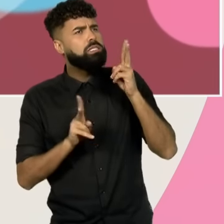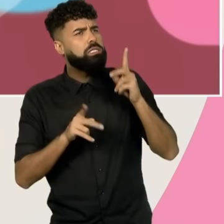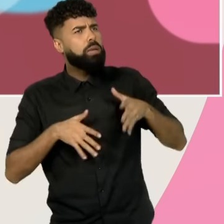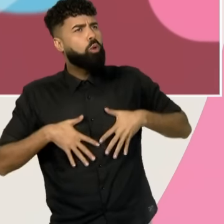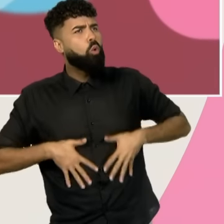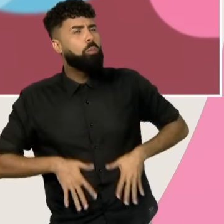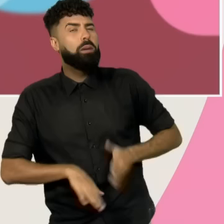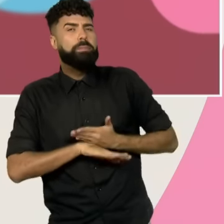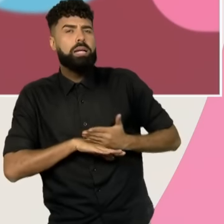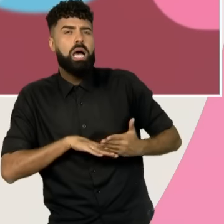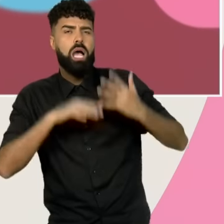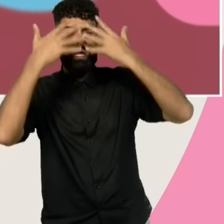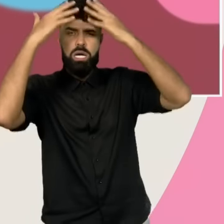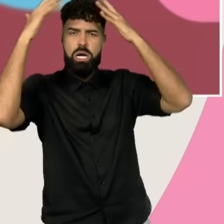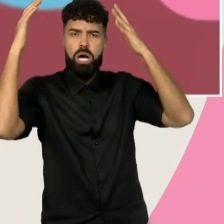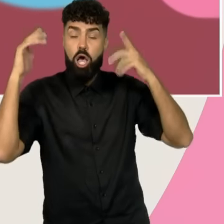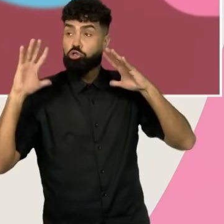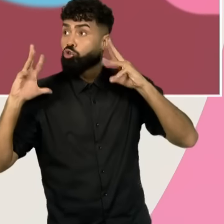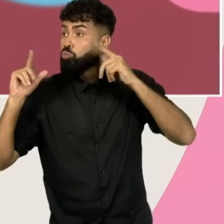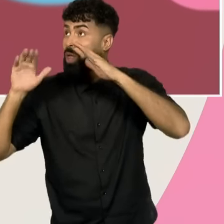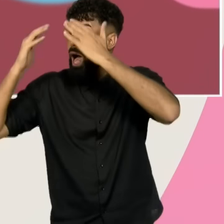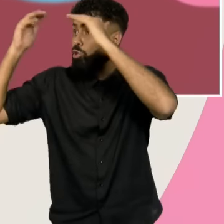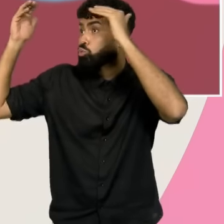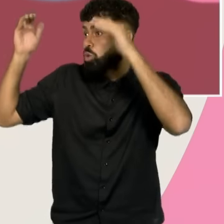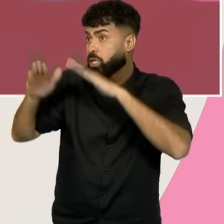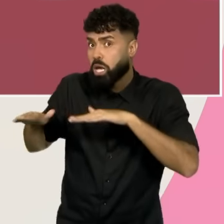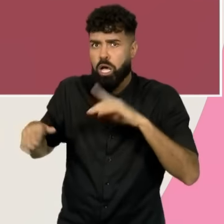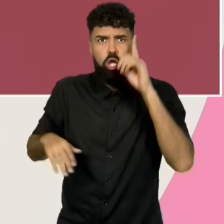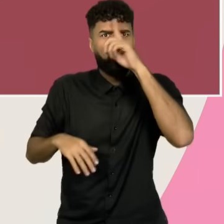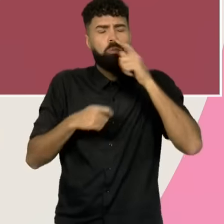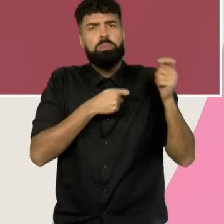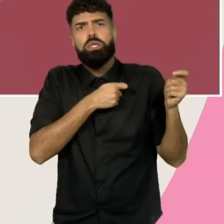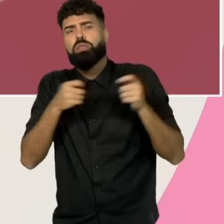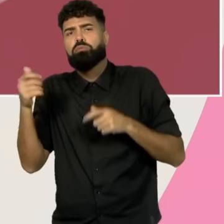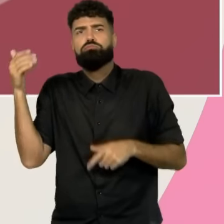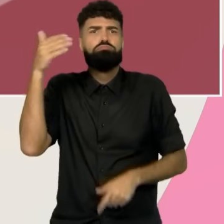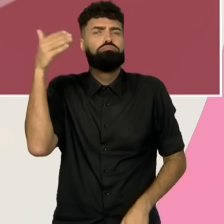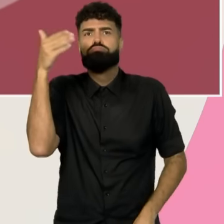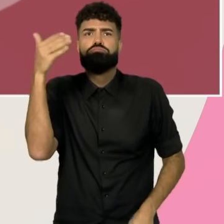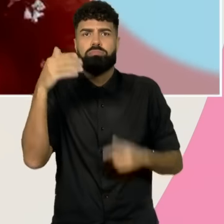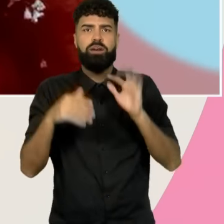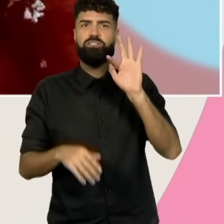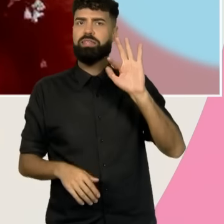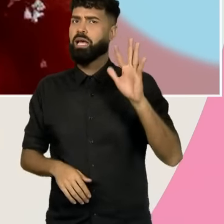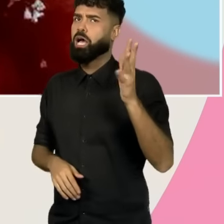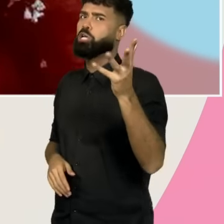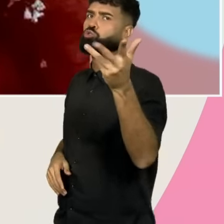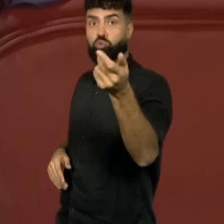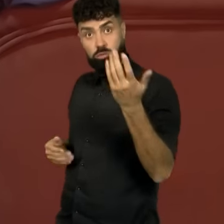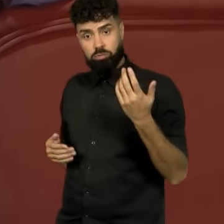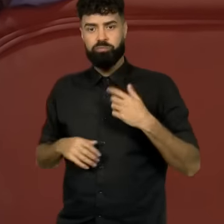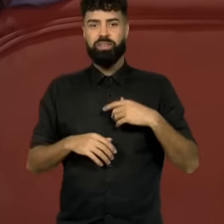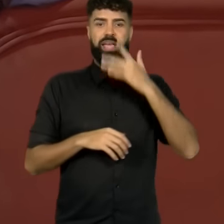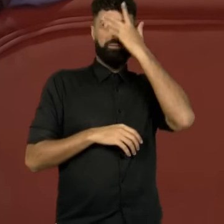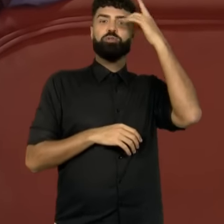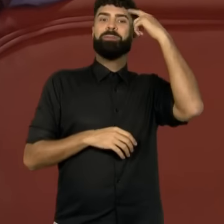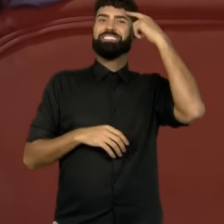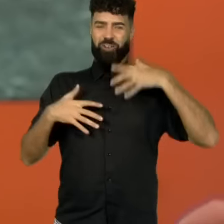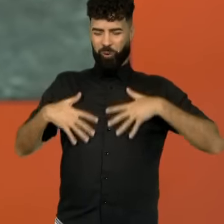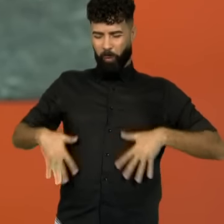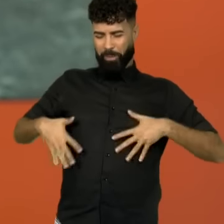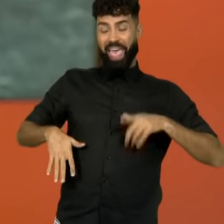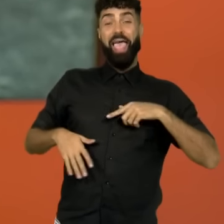que encanta adultos, crianças e tá domingo sim, domingo não no Fantástico. É muito louco, porque em função dessa estética, muita gente achava que ela era baiana, né? Que